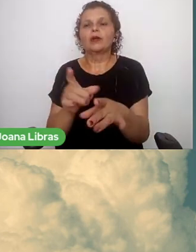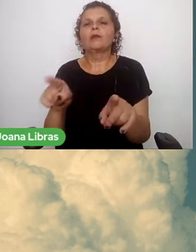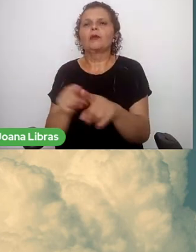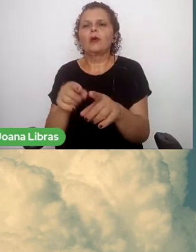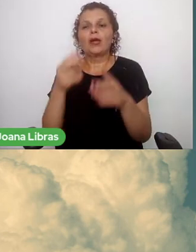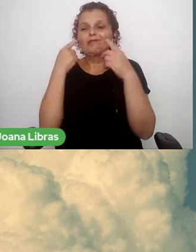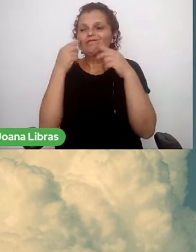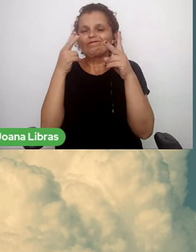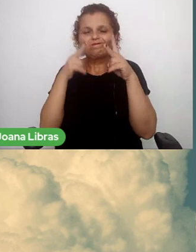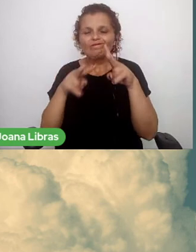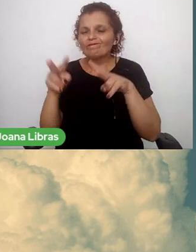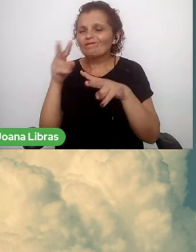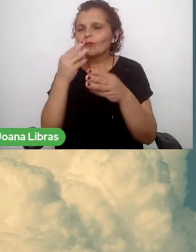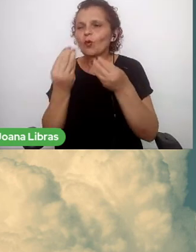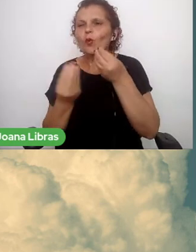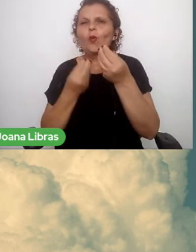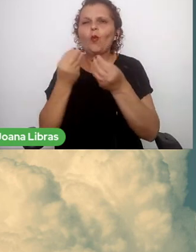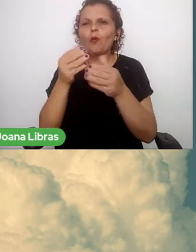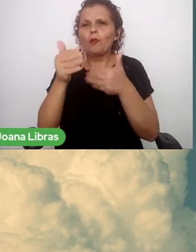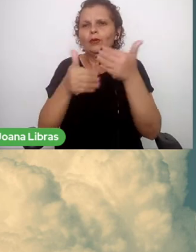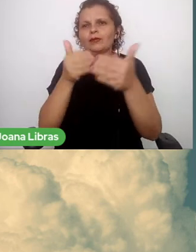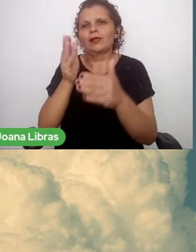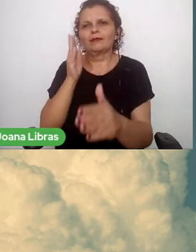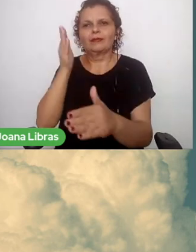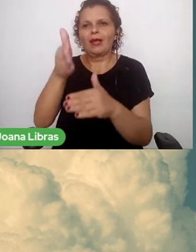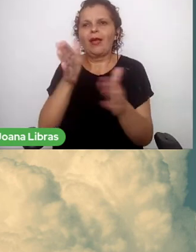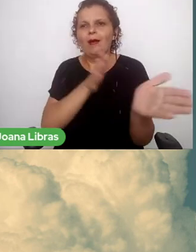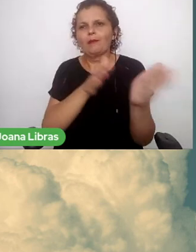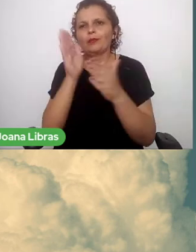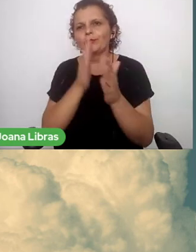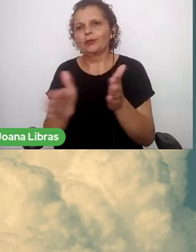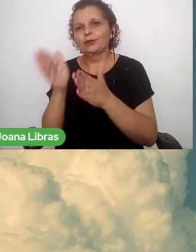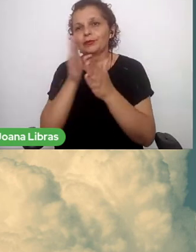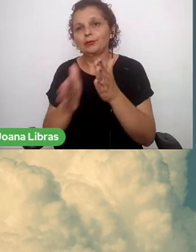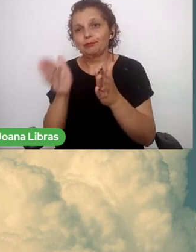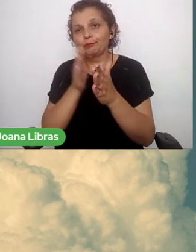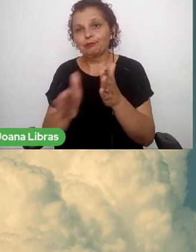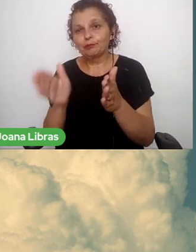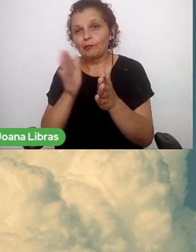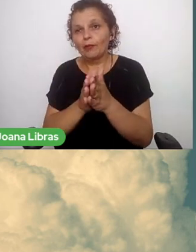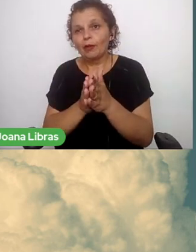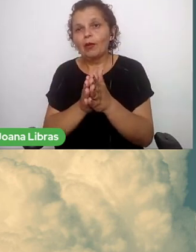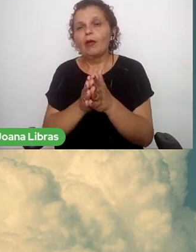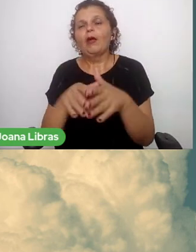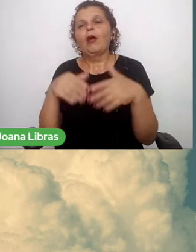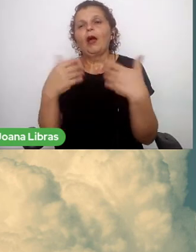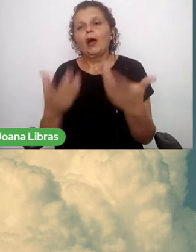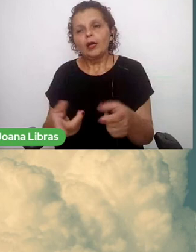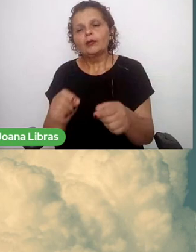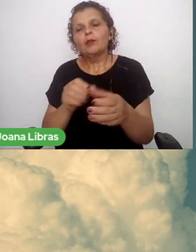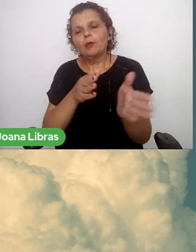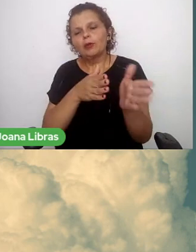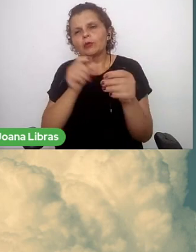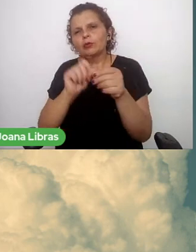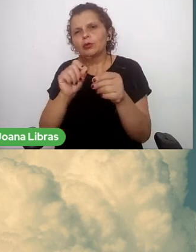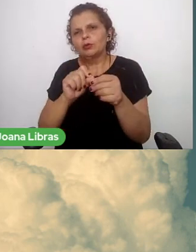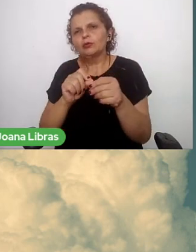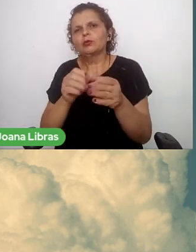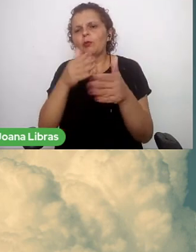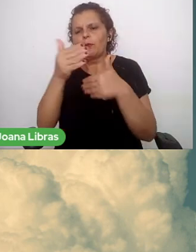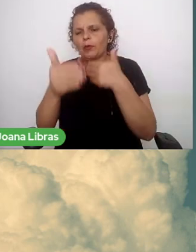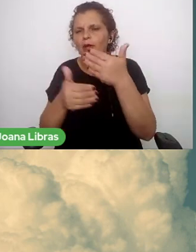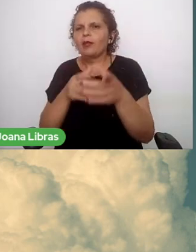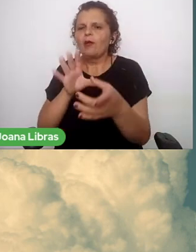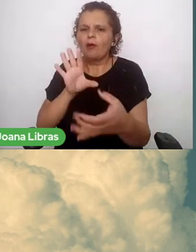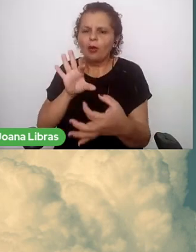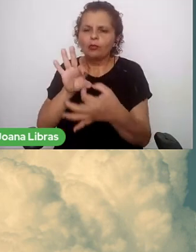visibilidade ainda de como seria o processo direto à produção. Então, a gente foi construindo, e aí, a partir do momento que a gente foi conseguindo mais